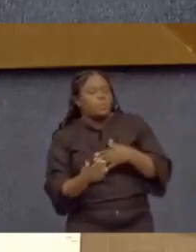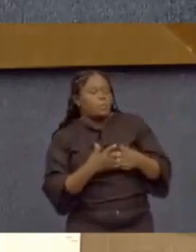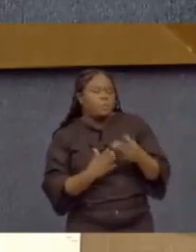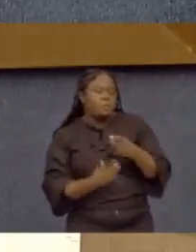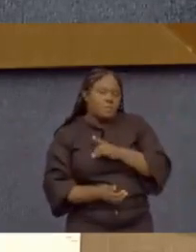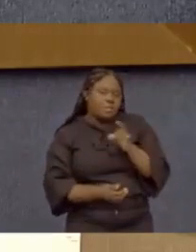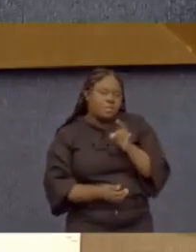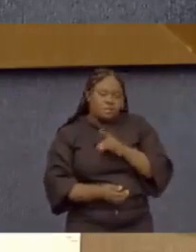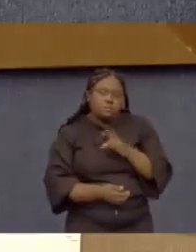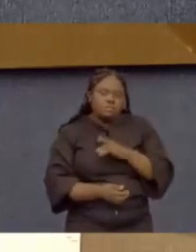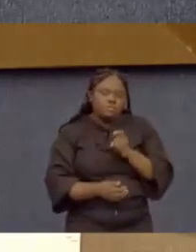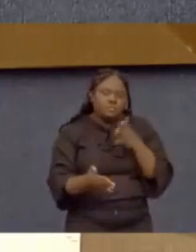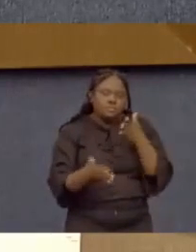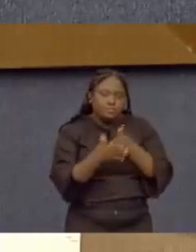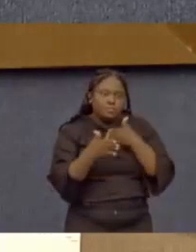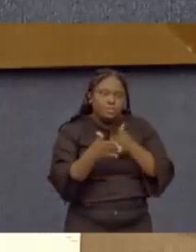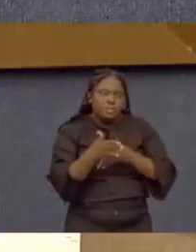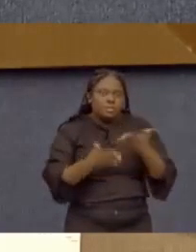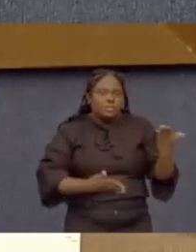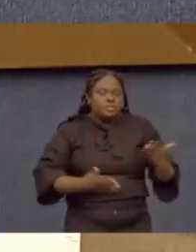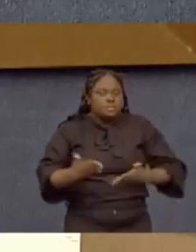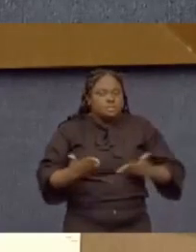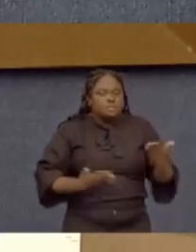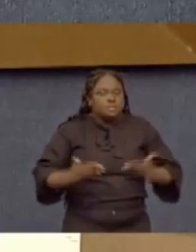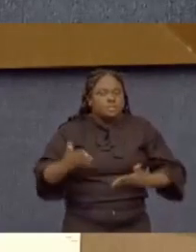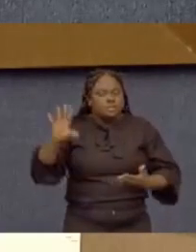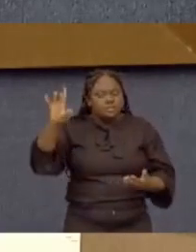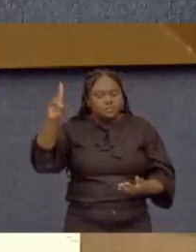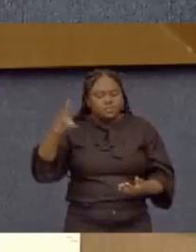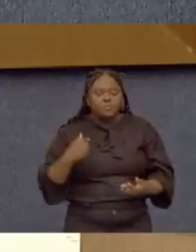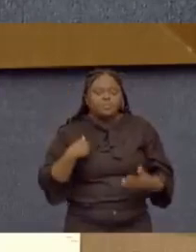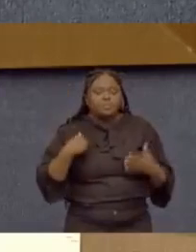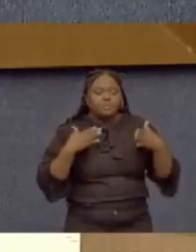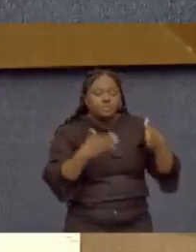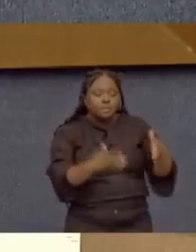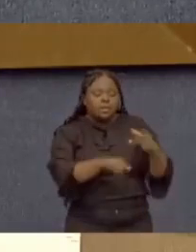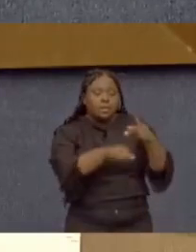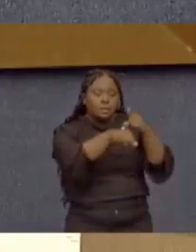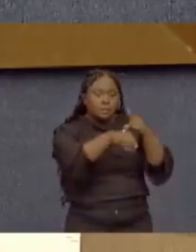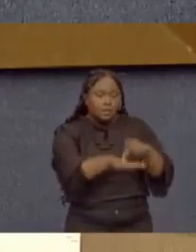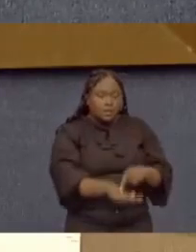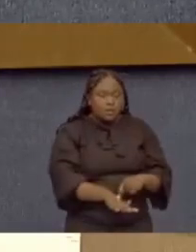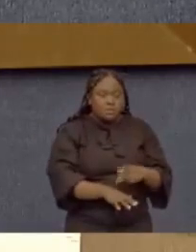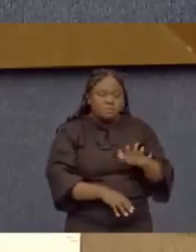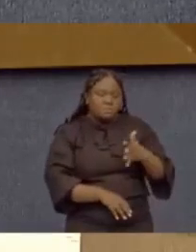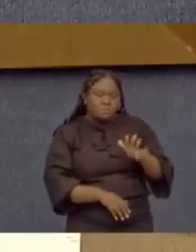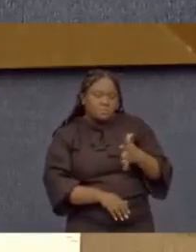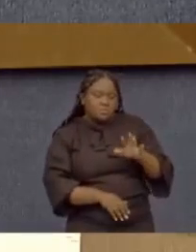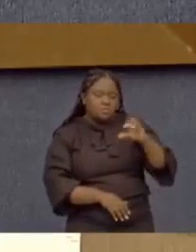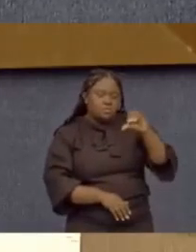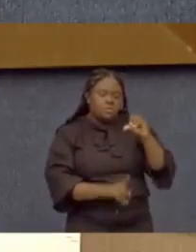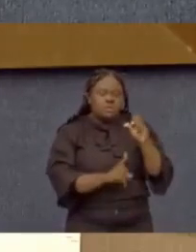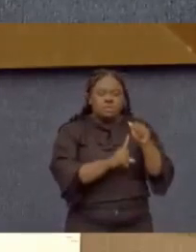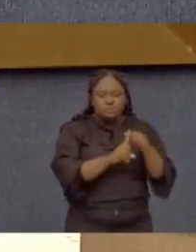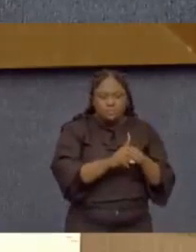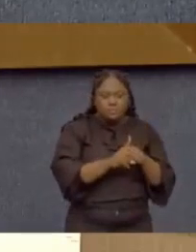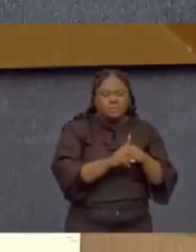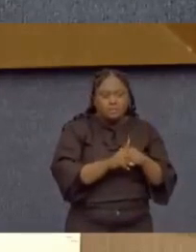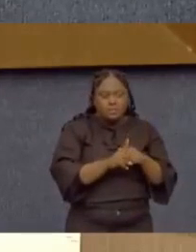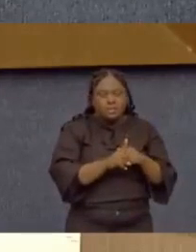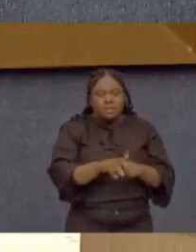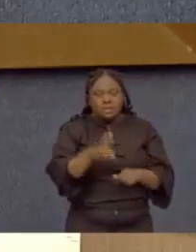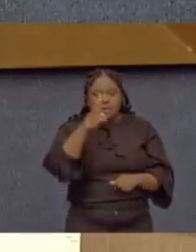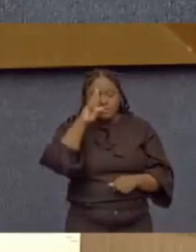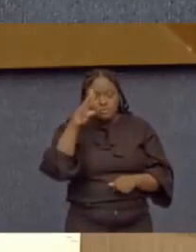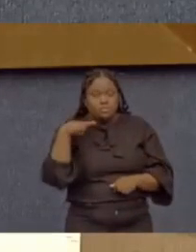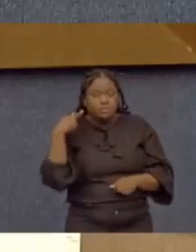medo que nos tenha impedido de servir a Deus. Desde que eu cheguei à paróquia Santa Dulce, aproximadamente 9 meses, o